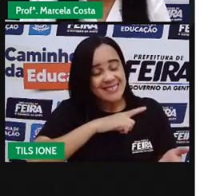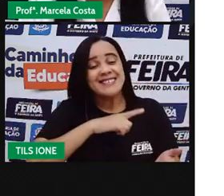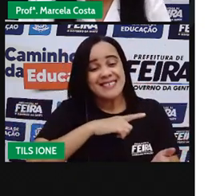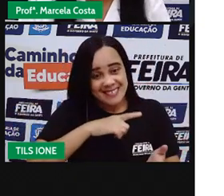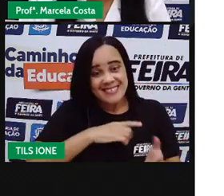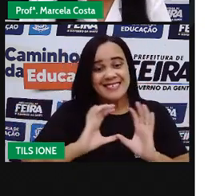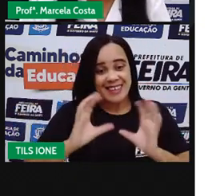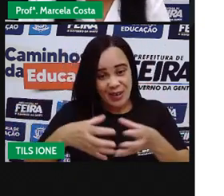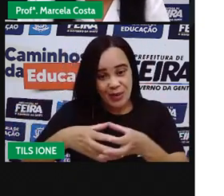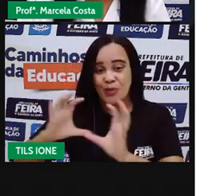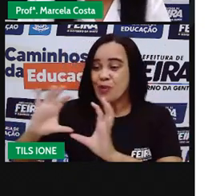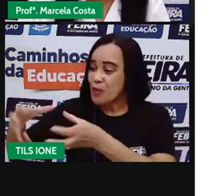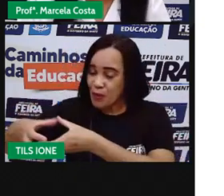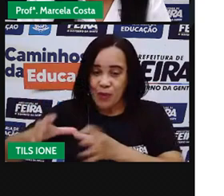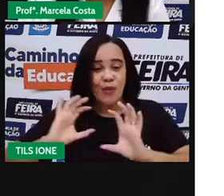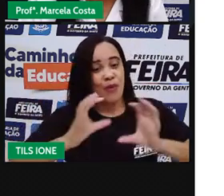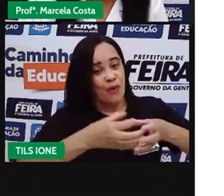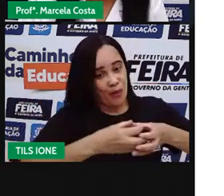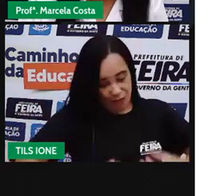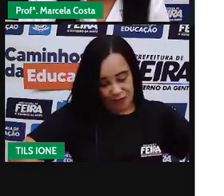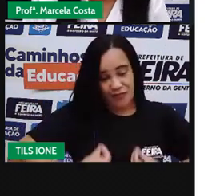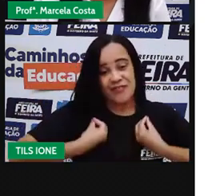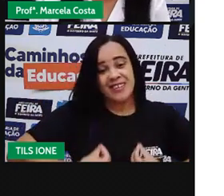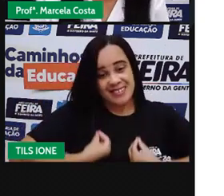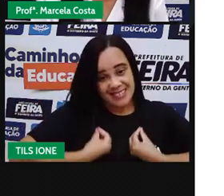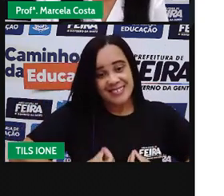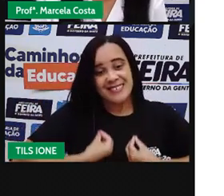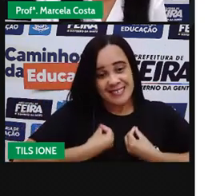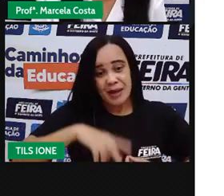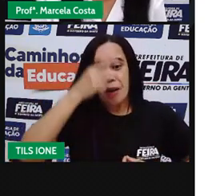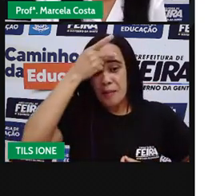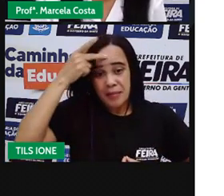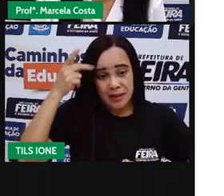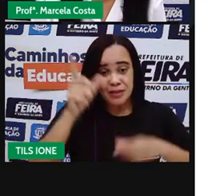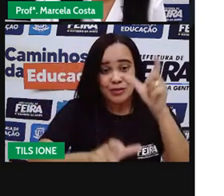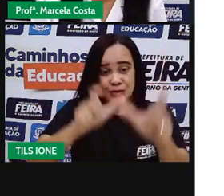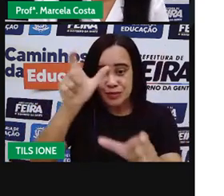É justamente ter pessoas diferentes.